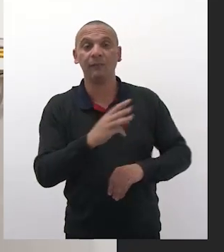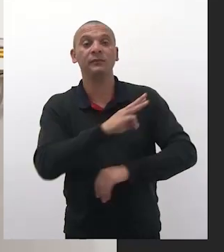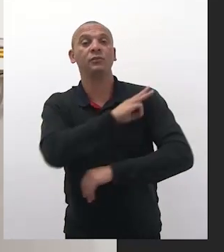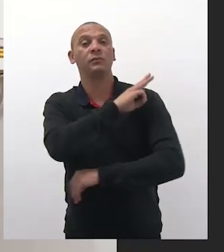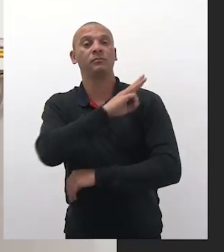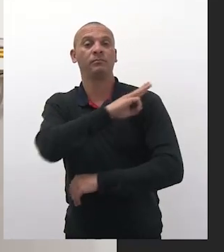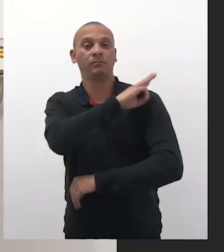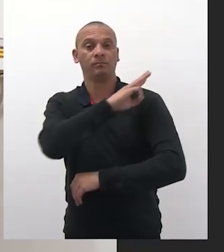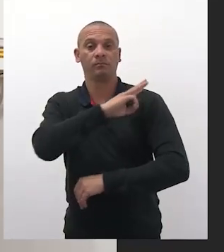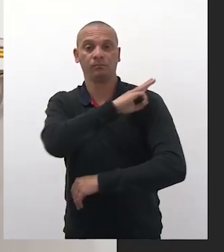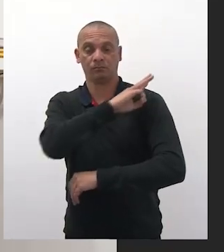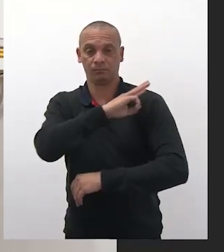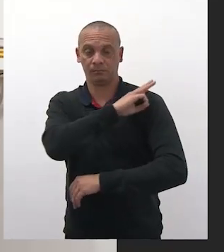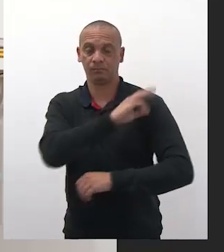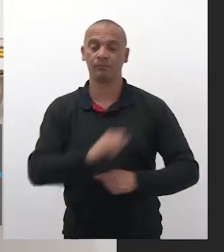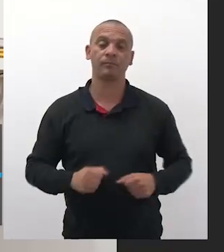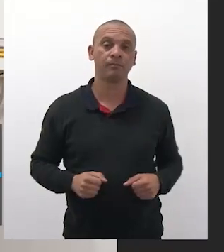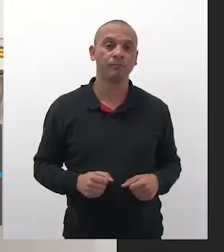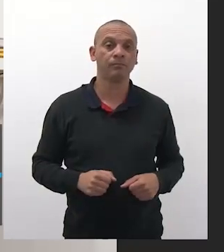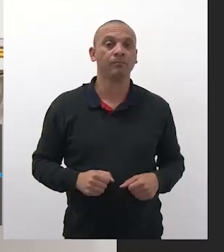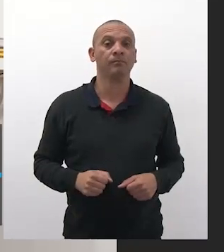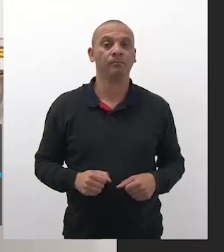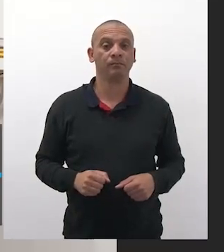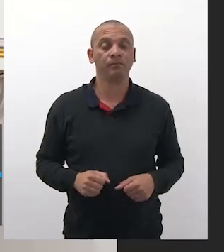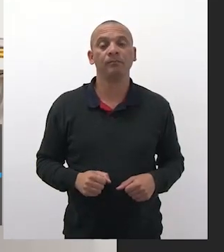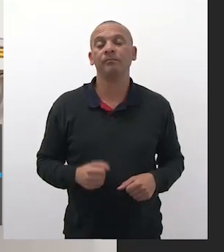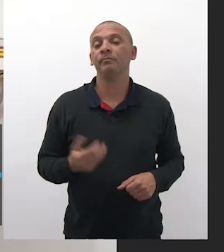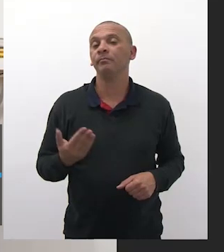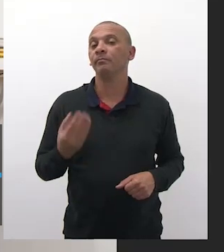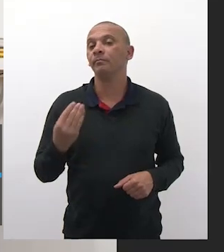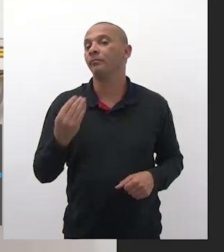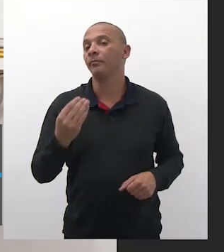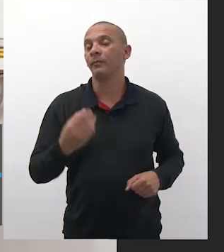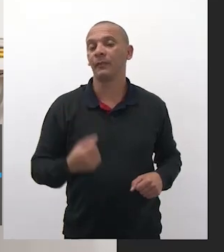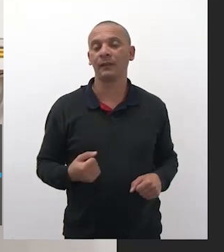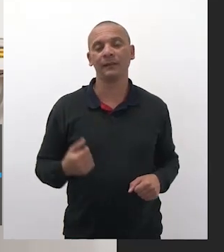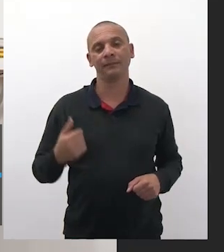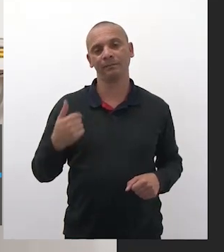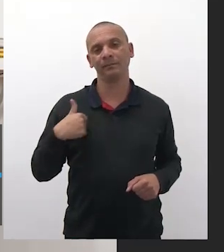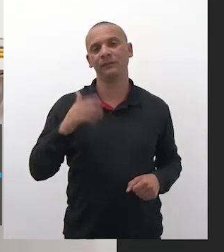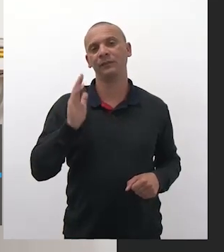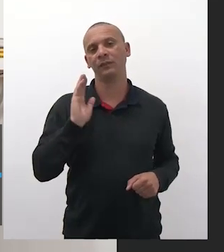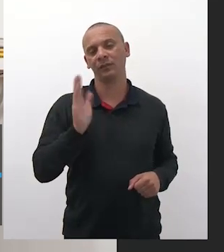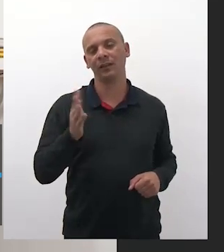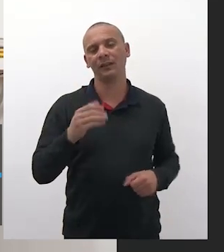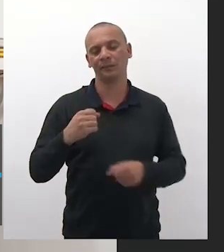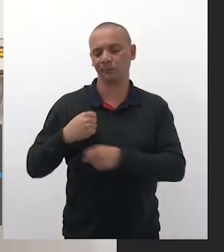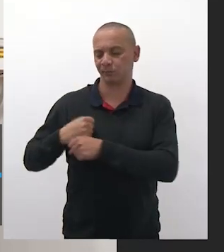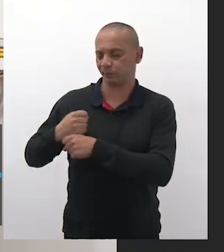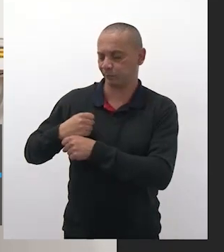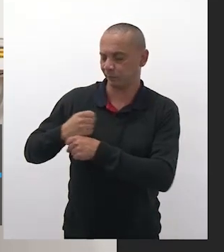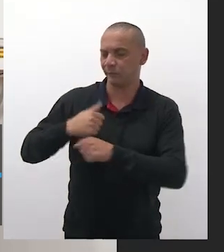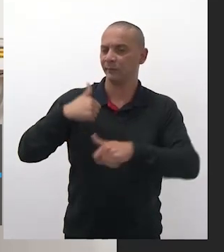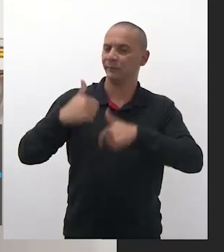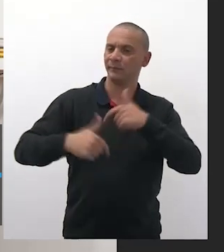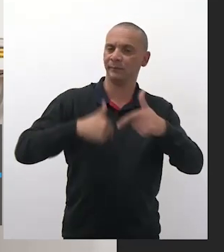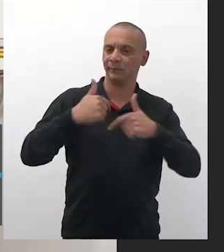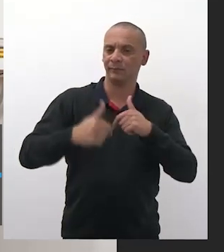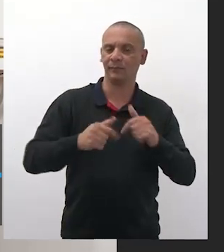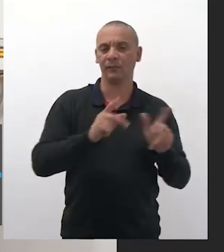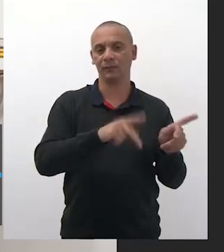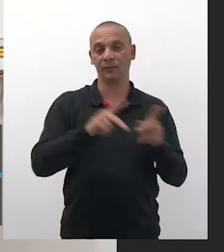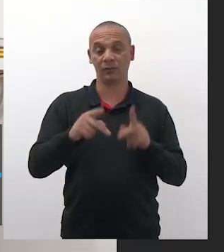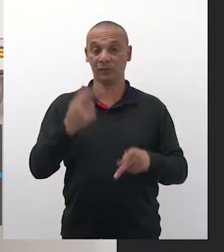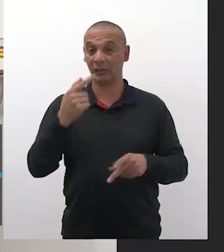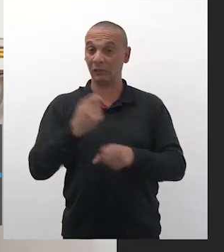médio. Então, nessa já tinha ali algum tempo, mais de 7 anos já, e